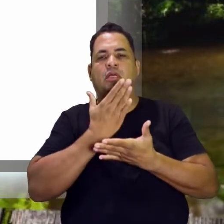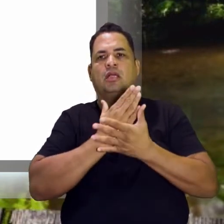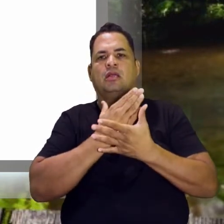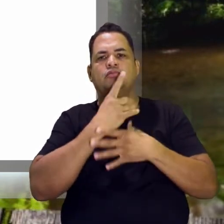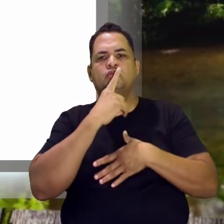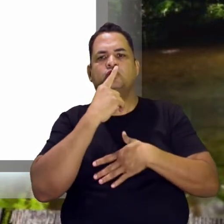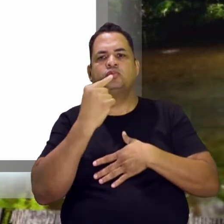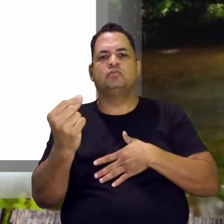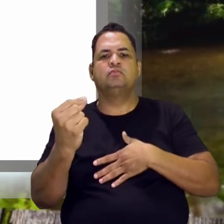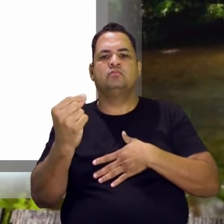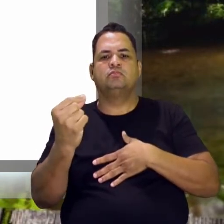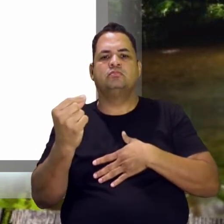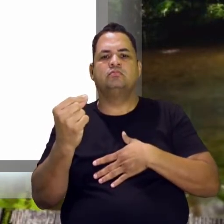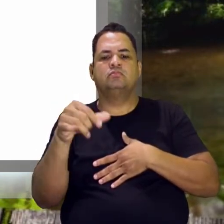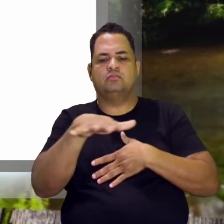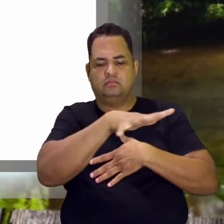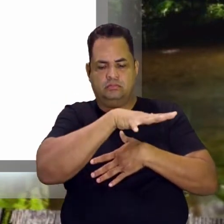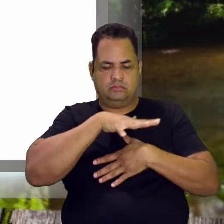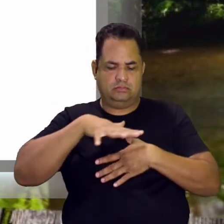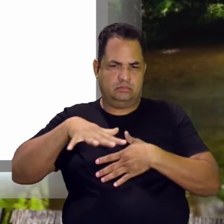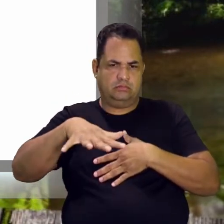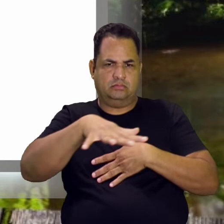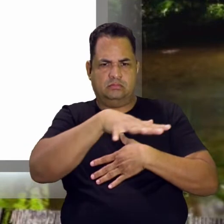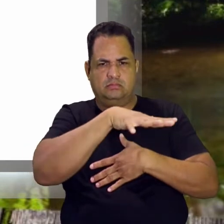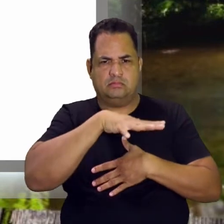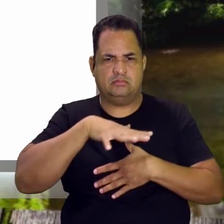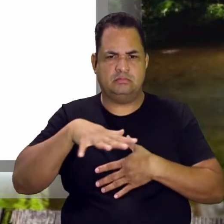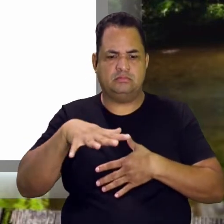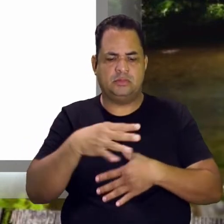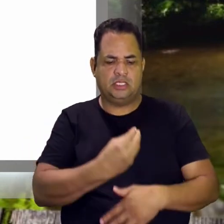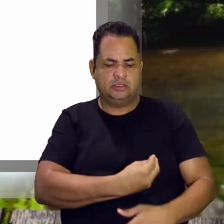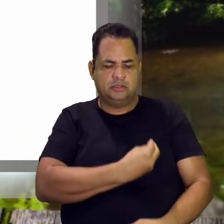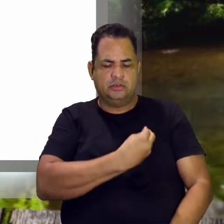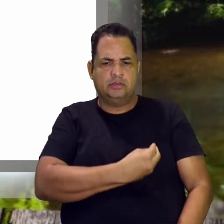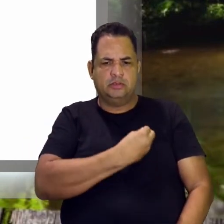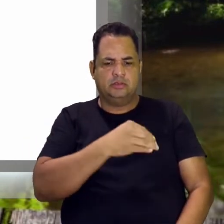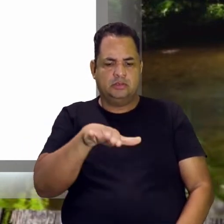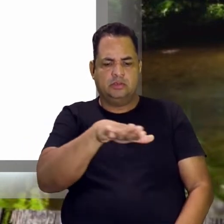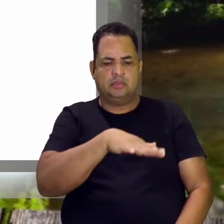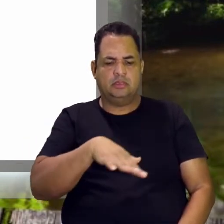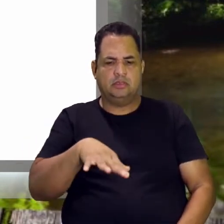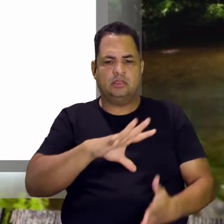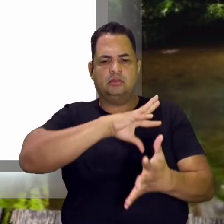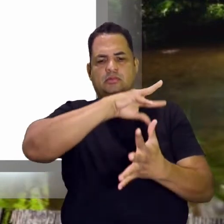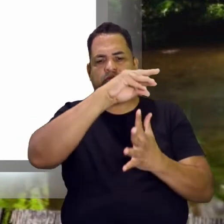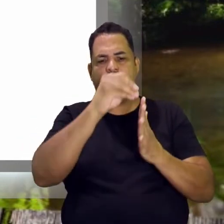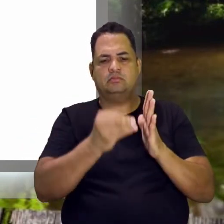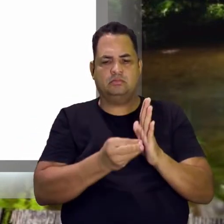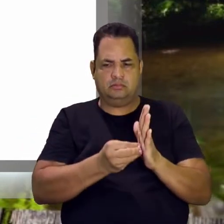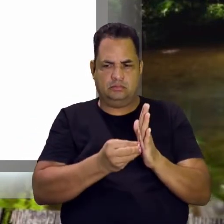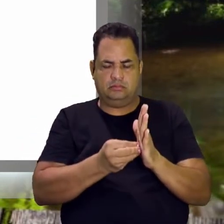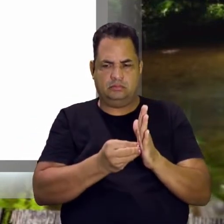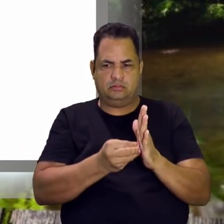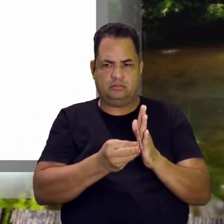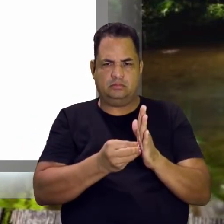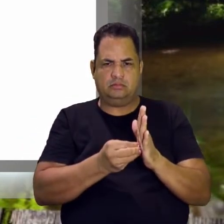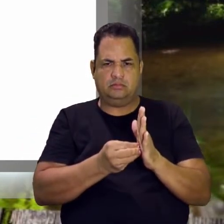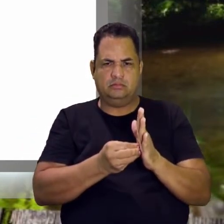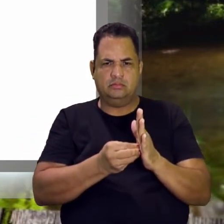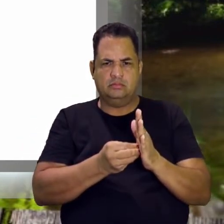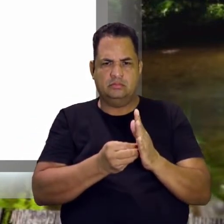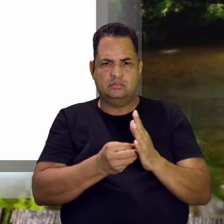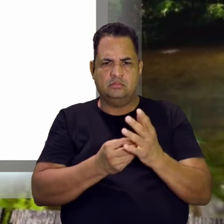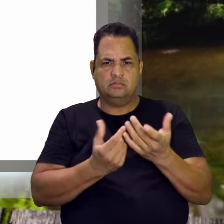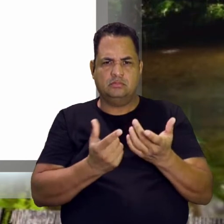desaparecer do ambiente, vamos dizer, desse bioma aqui, floresta amazônica, tá? Alguns animais